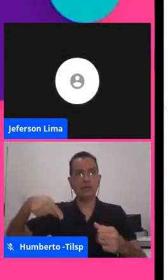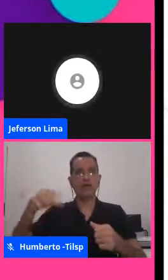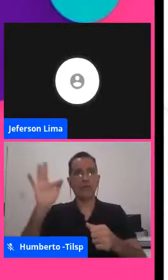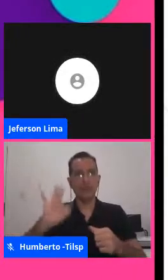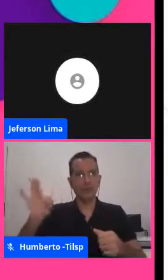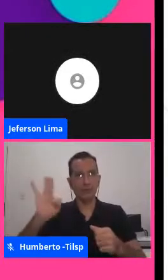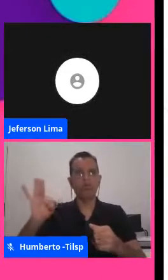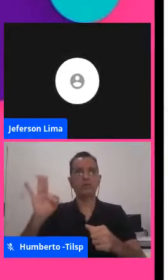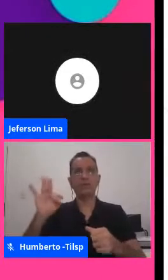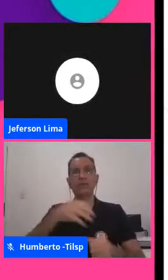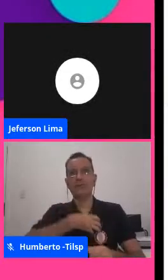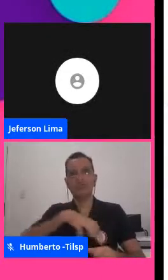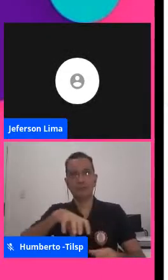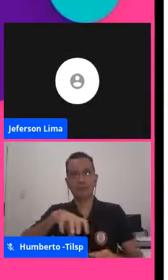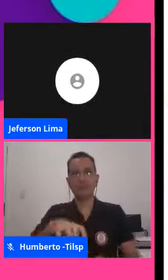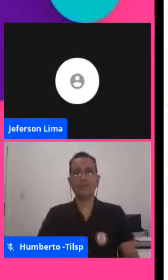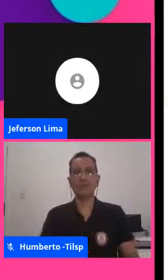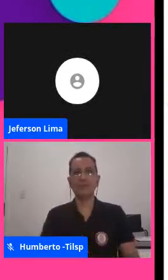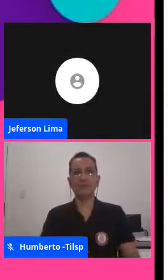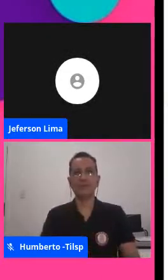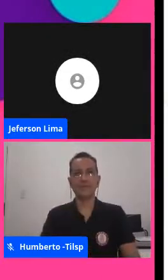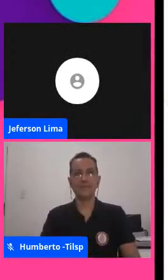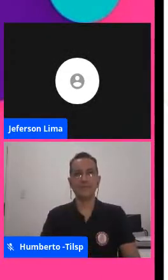um momentinho.